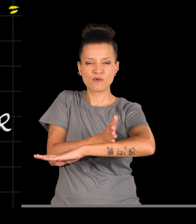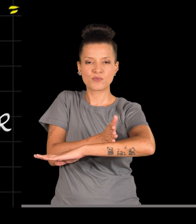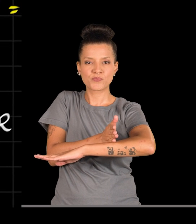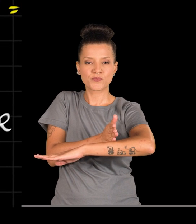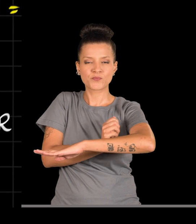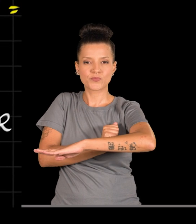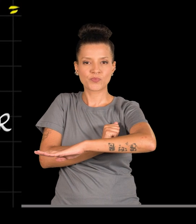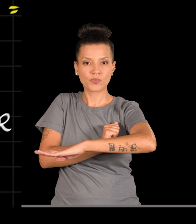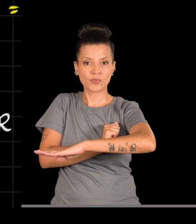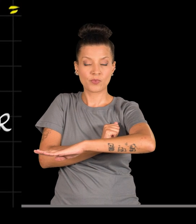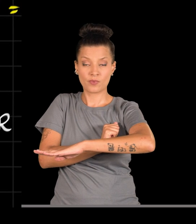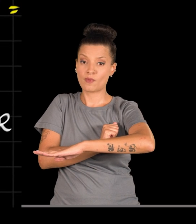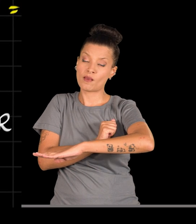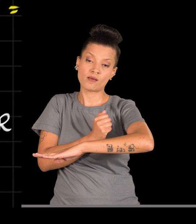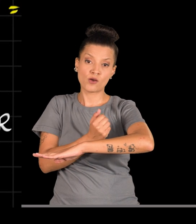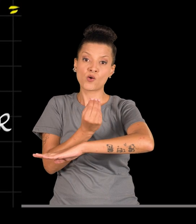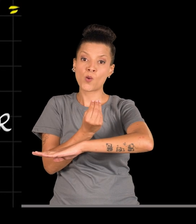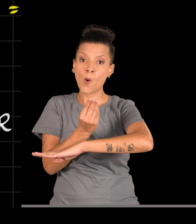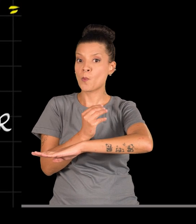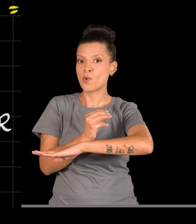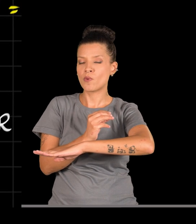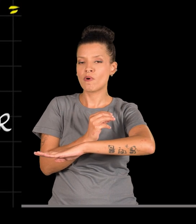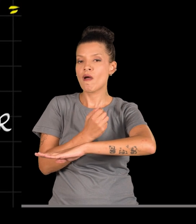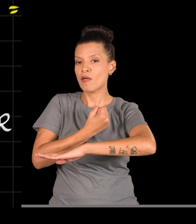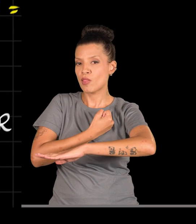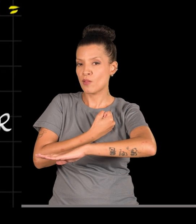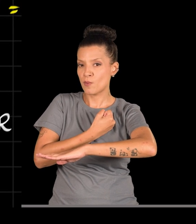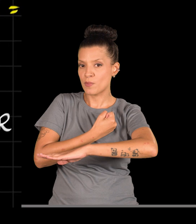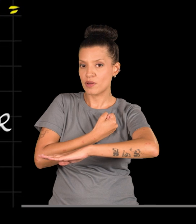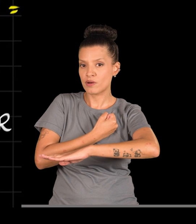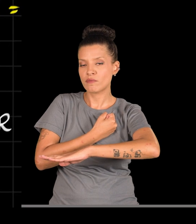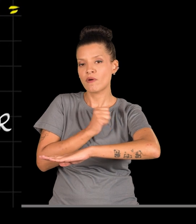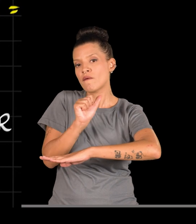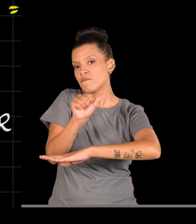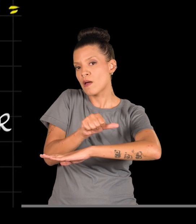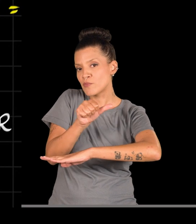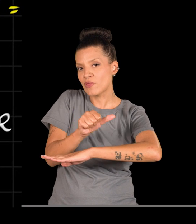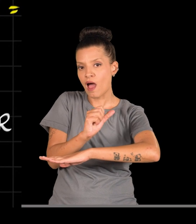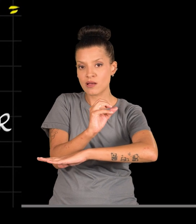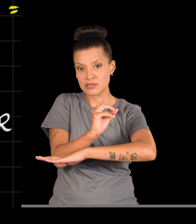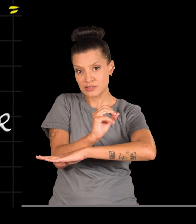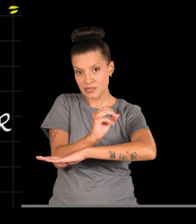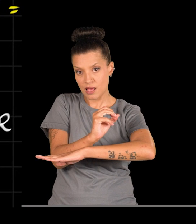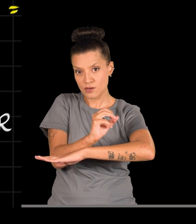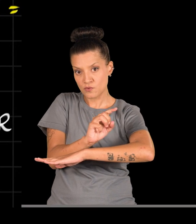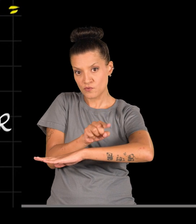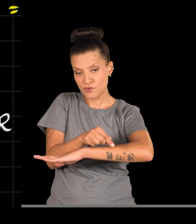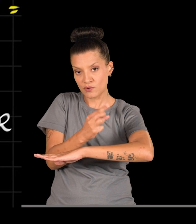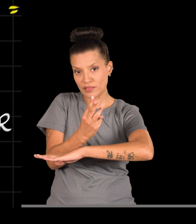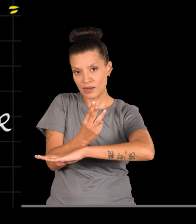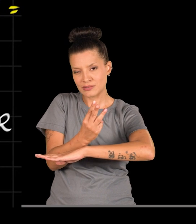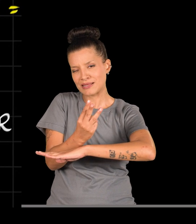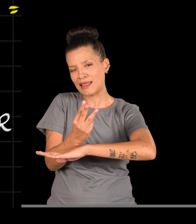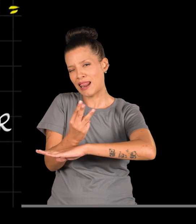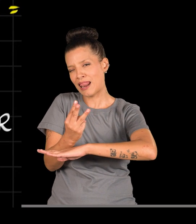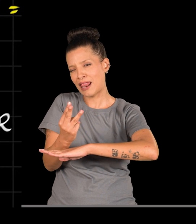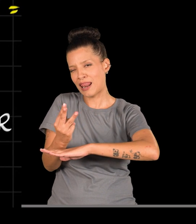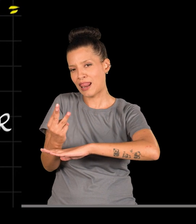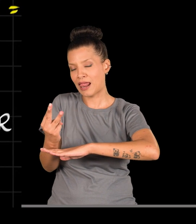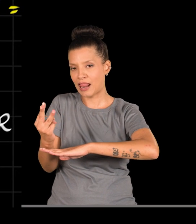conseguiu localizar esse número na reta numérica. Então, a fração aqui, no caso, representaria um número. Tá? Aqui, na verdade, é